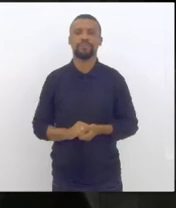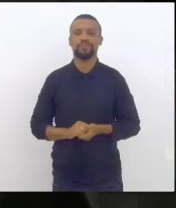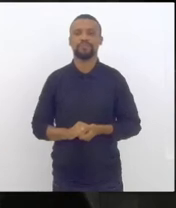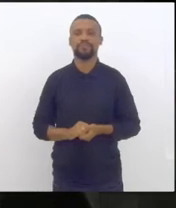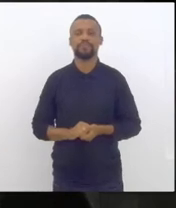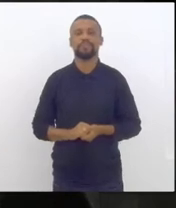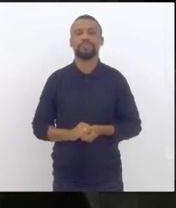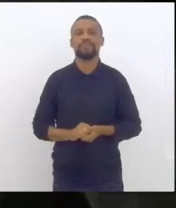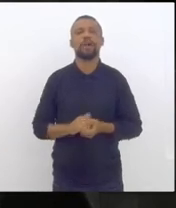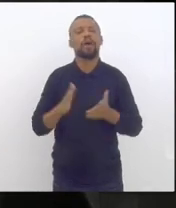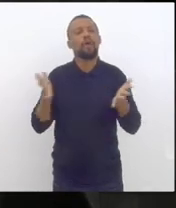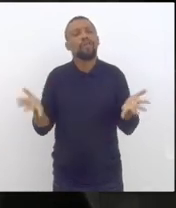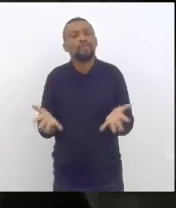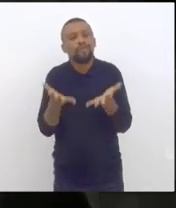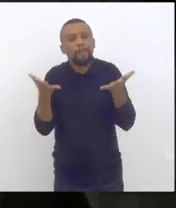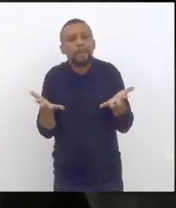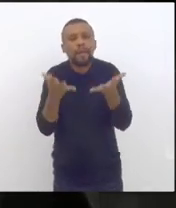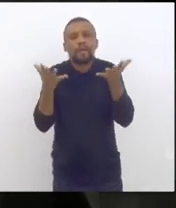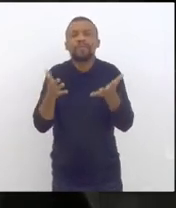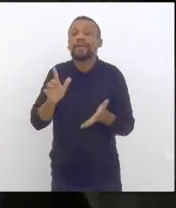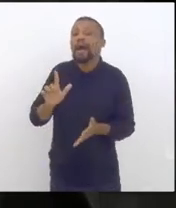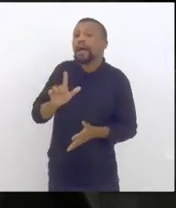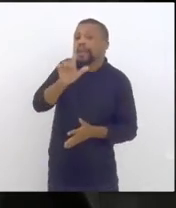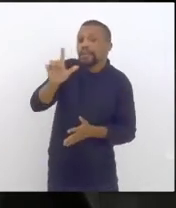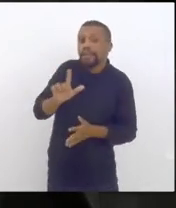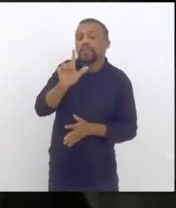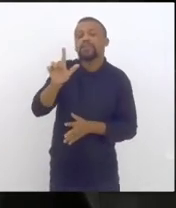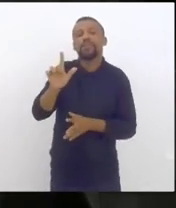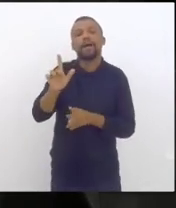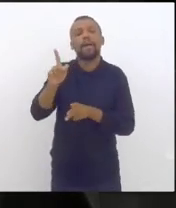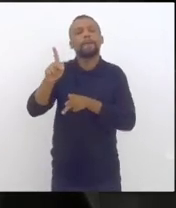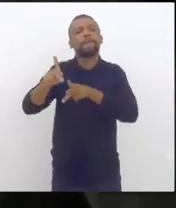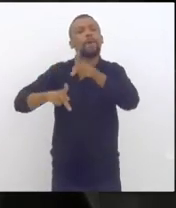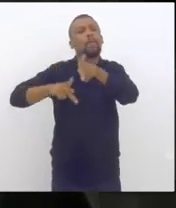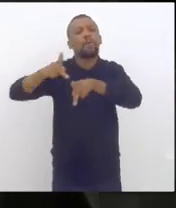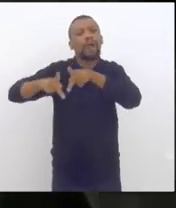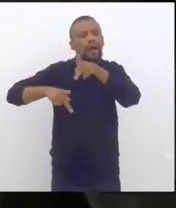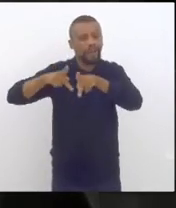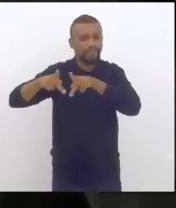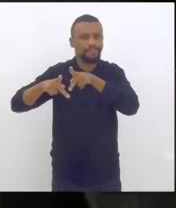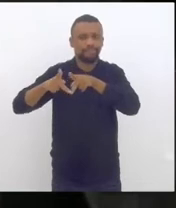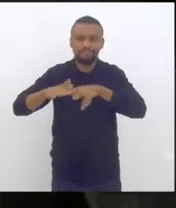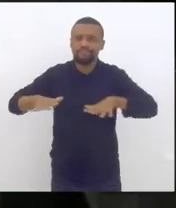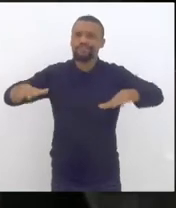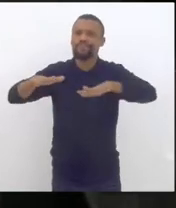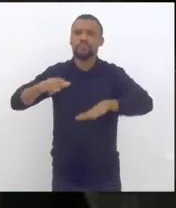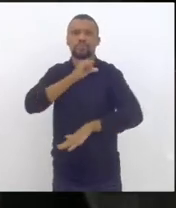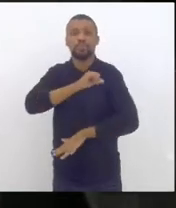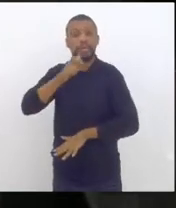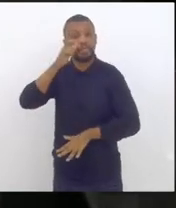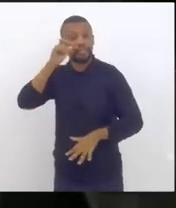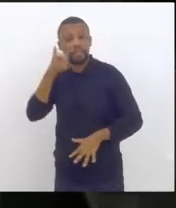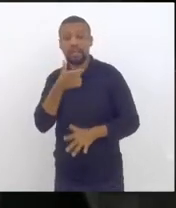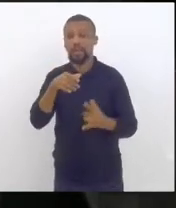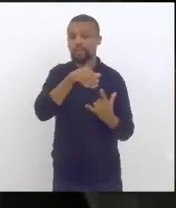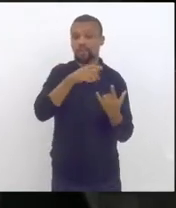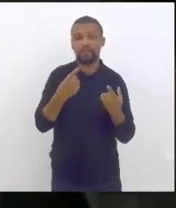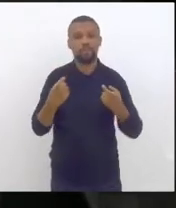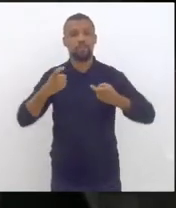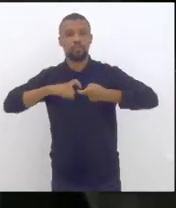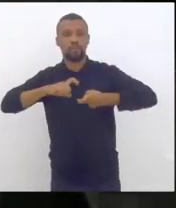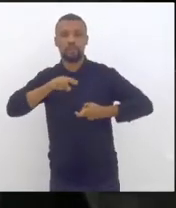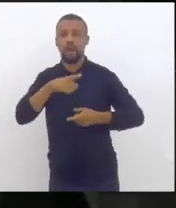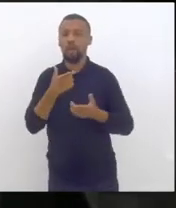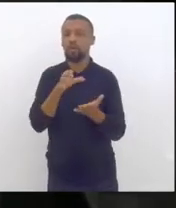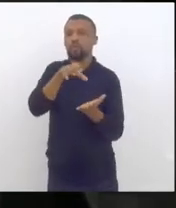e o fomento à literatura popular no Rio de Janeiro interessante que a Fiocruz tenha se envolvido tem um núcleo de